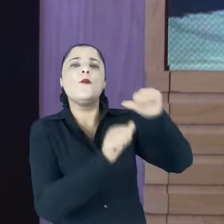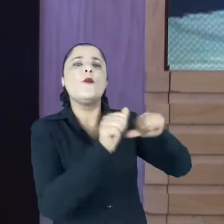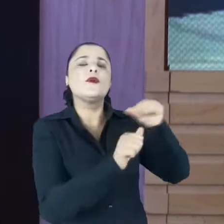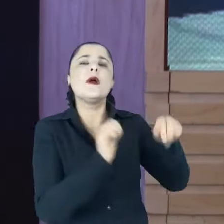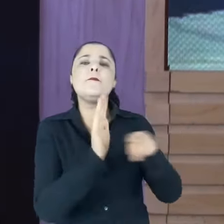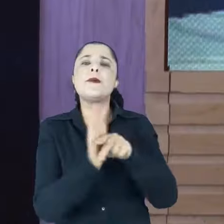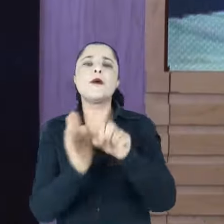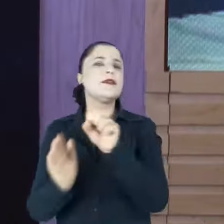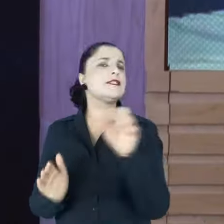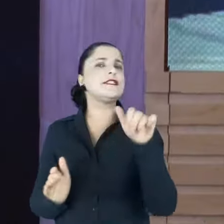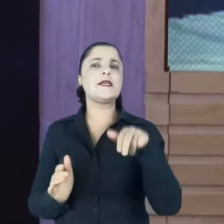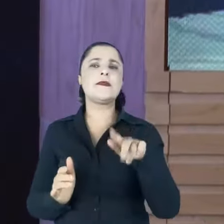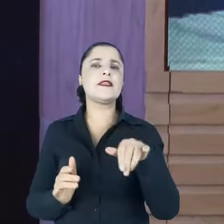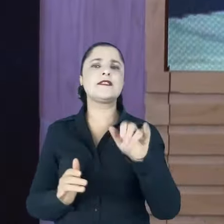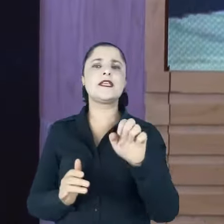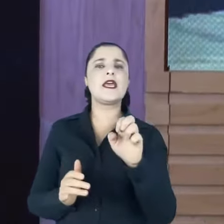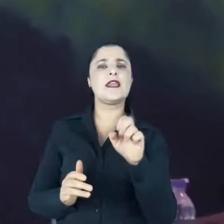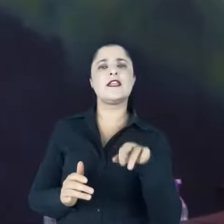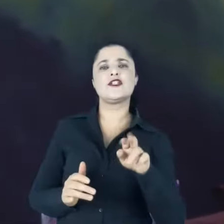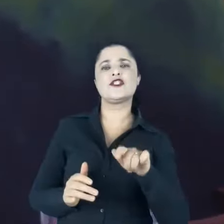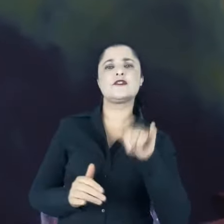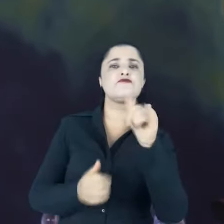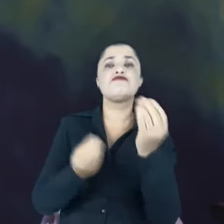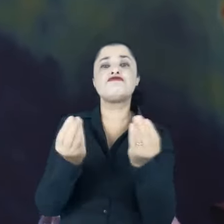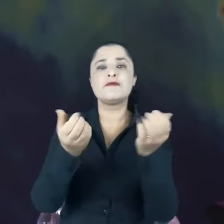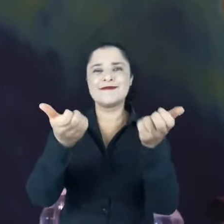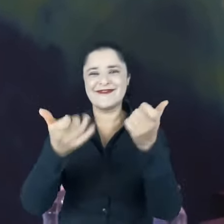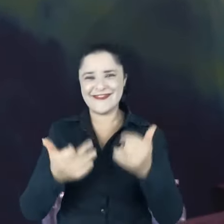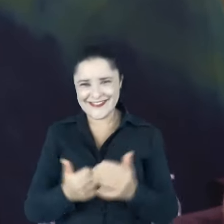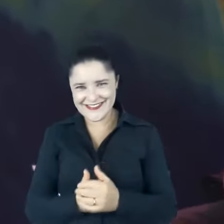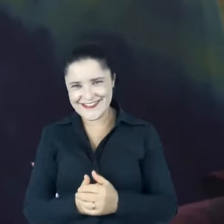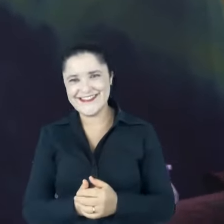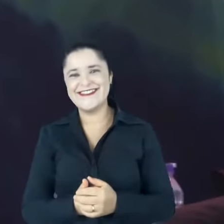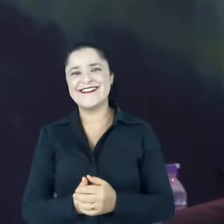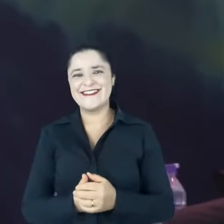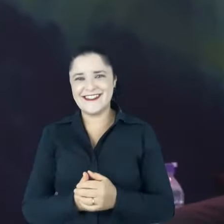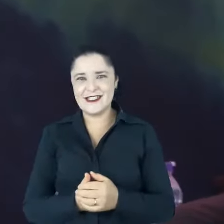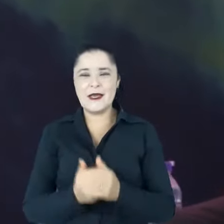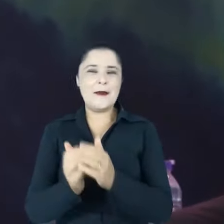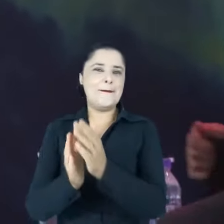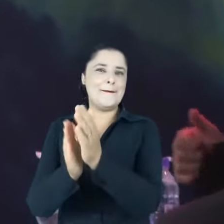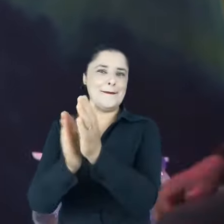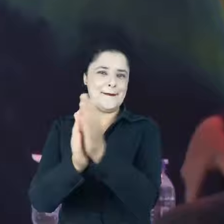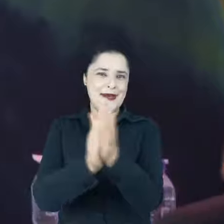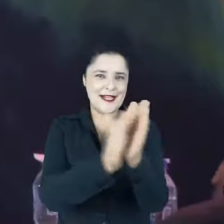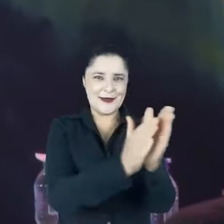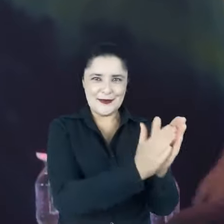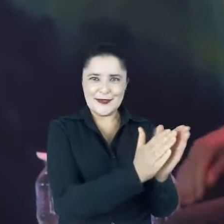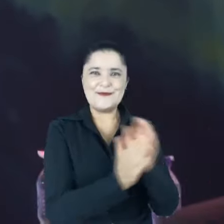aqui. Antes de mais nada, parabenizar a Scania